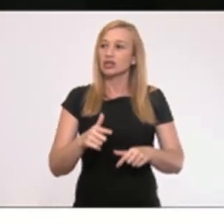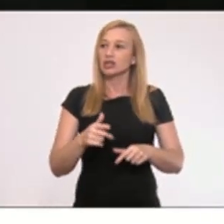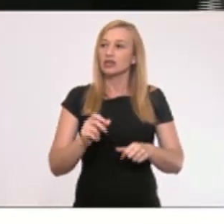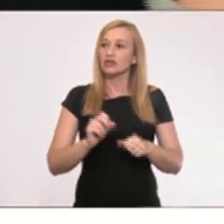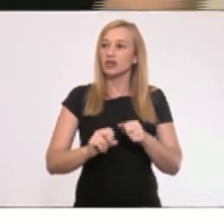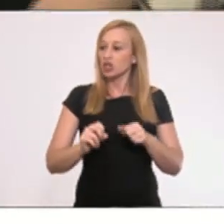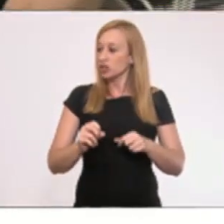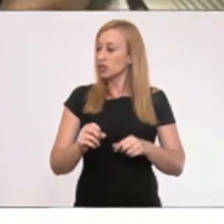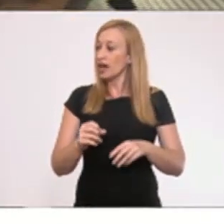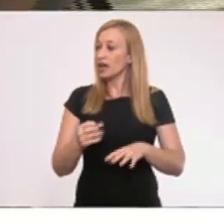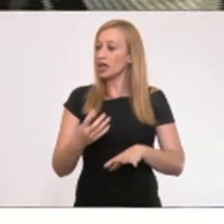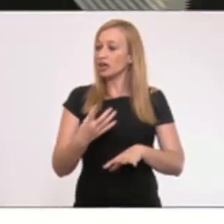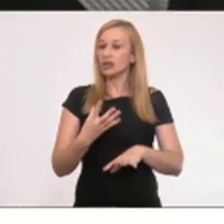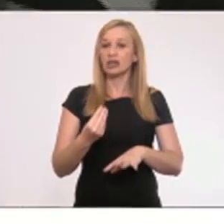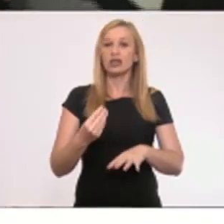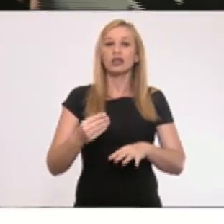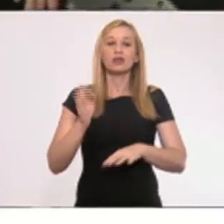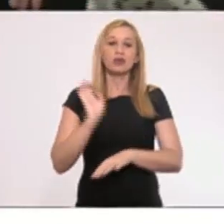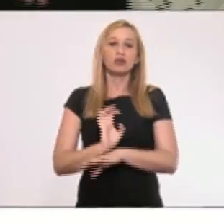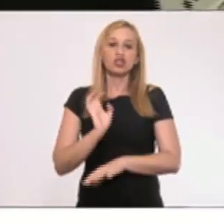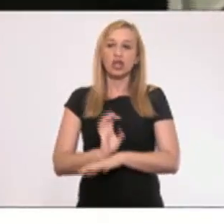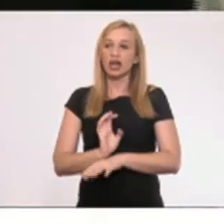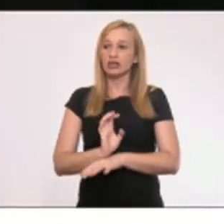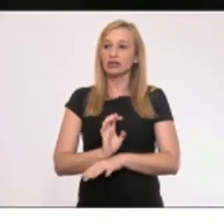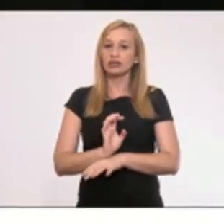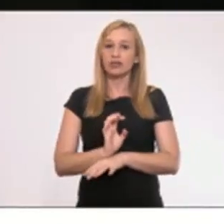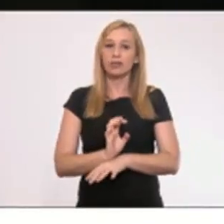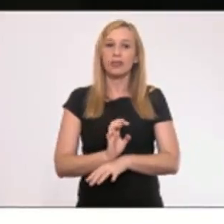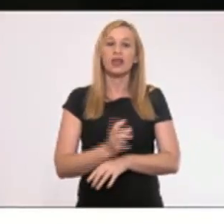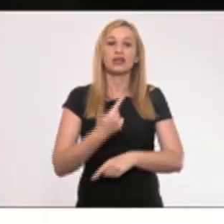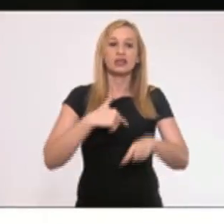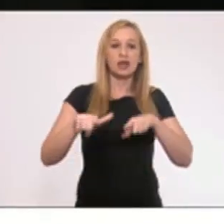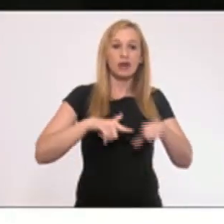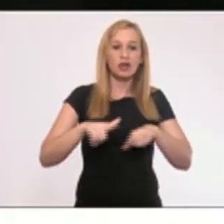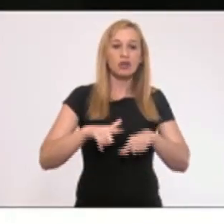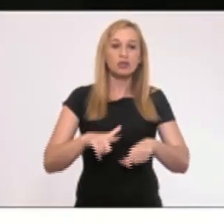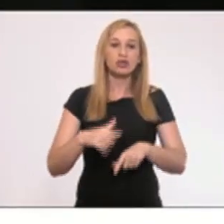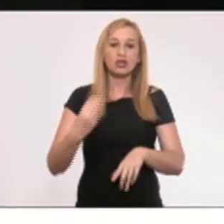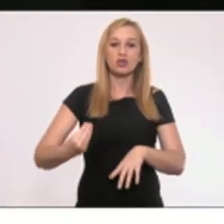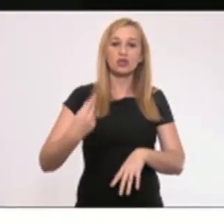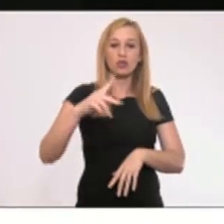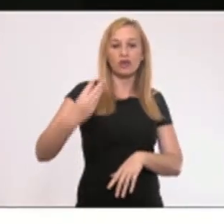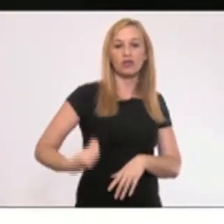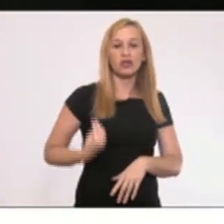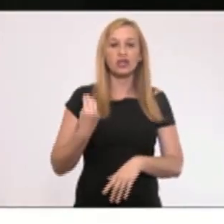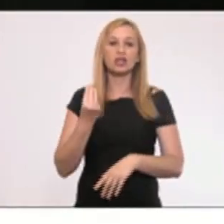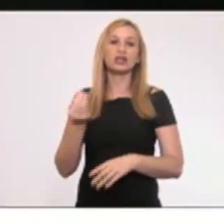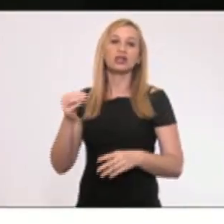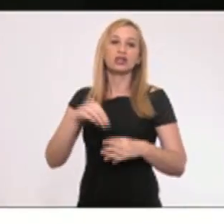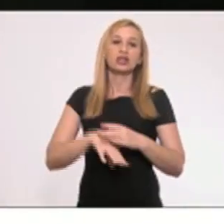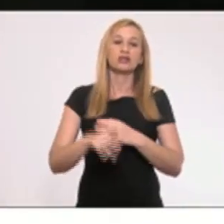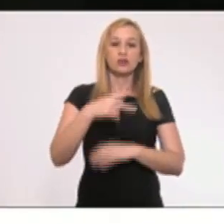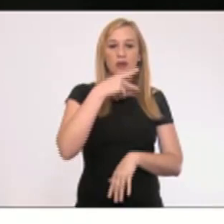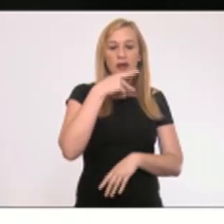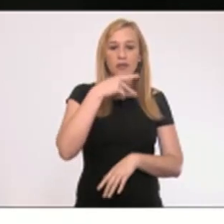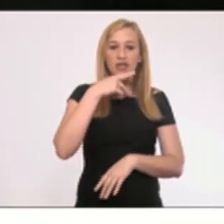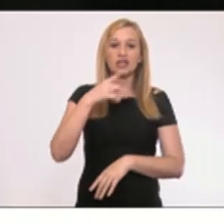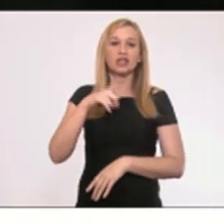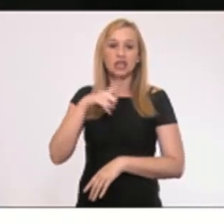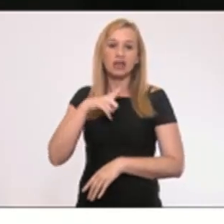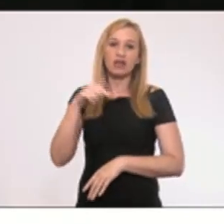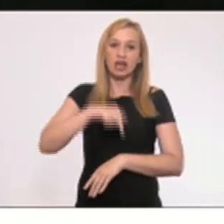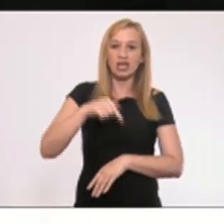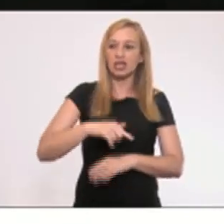atende as pessoas, educado, muito contribuiu durante a sua vida pública nos parlamentos em que esteve, tanto aqui